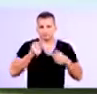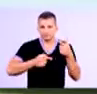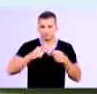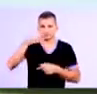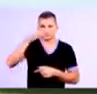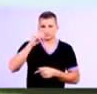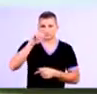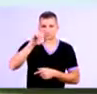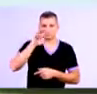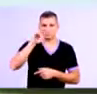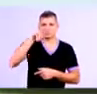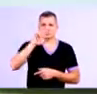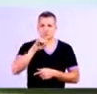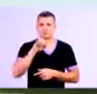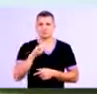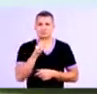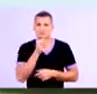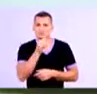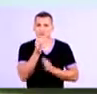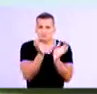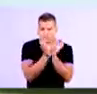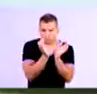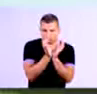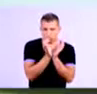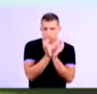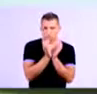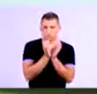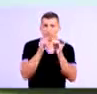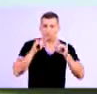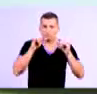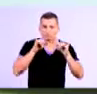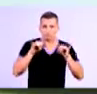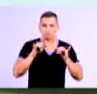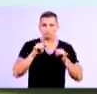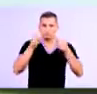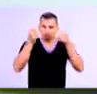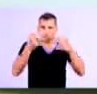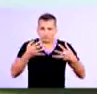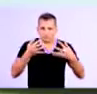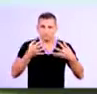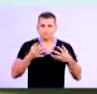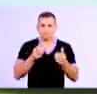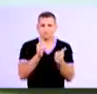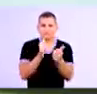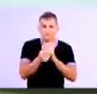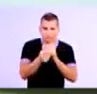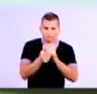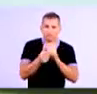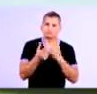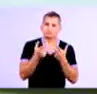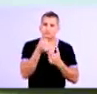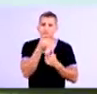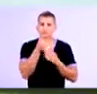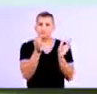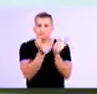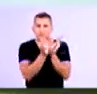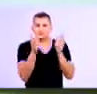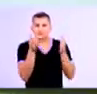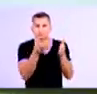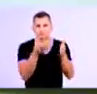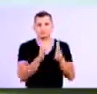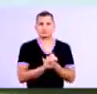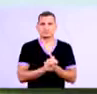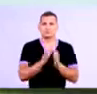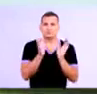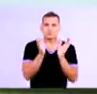tem um grupo de notícias que falam sobre futebol, vai ter um grupo de notícias lá específico sobre futebol. Se tem um grupo de notícias que fala